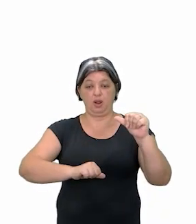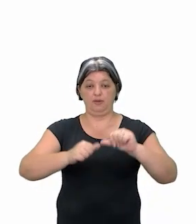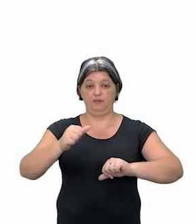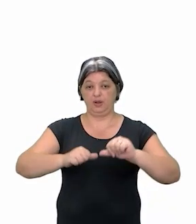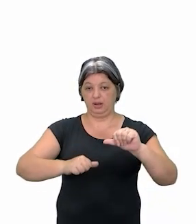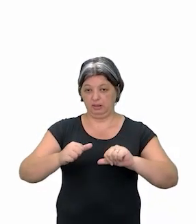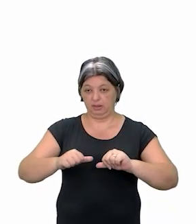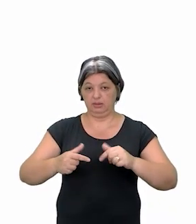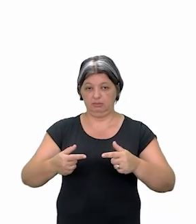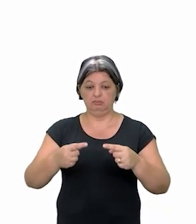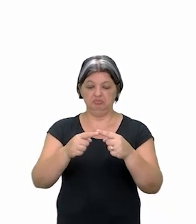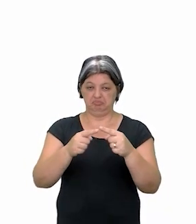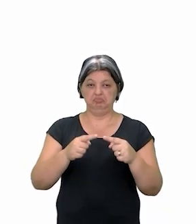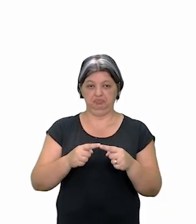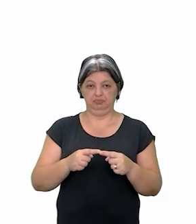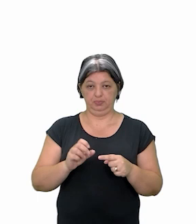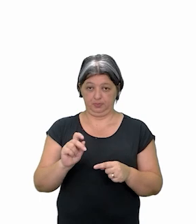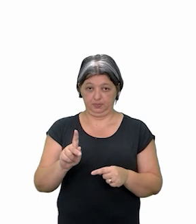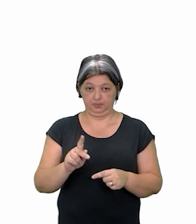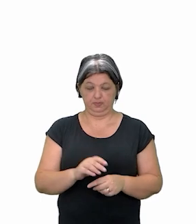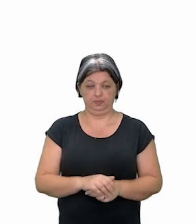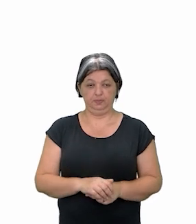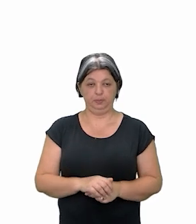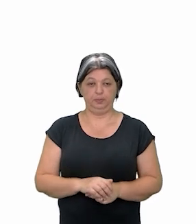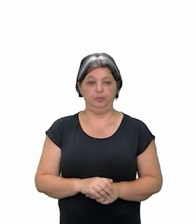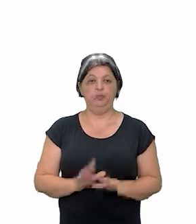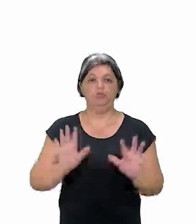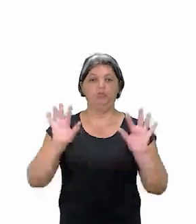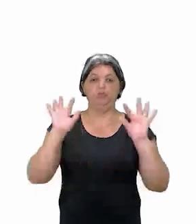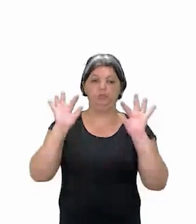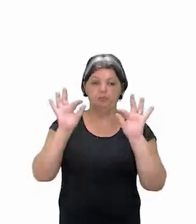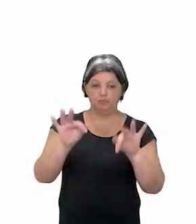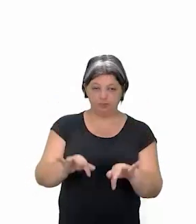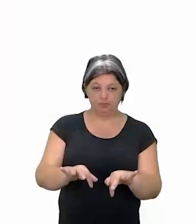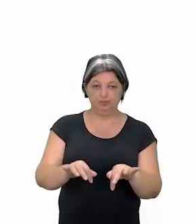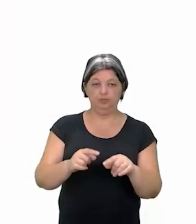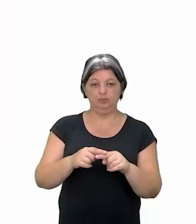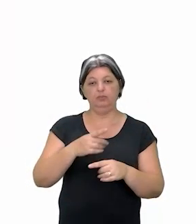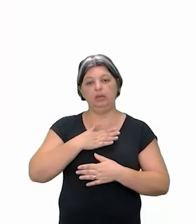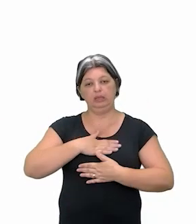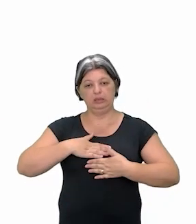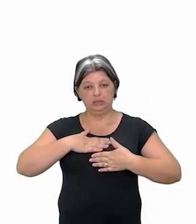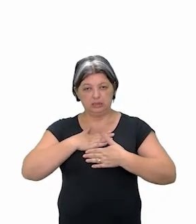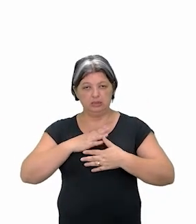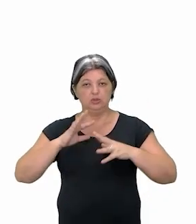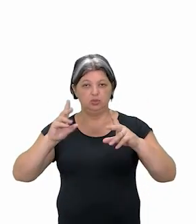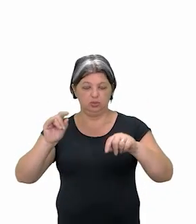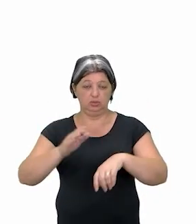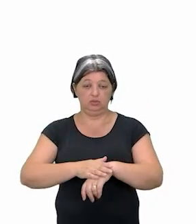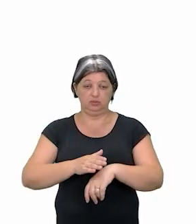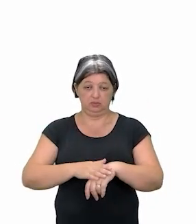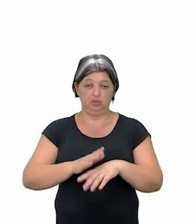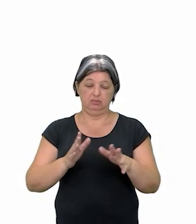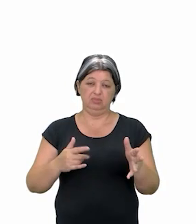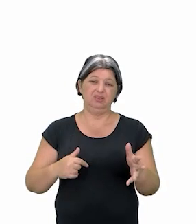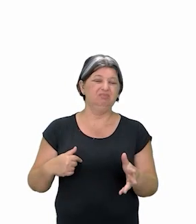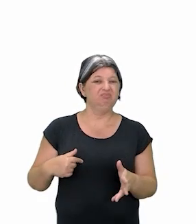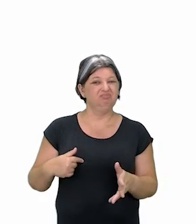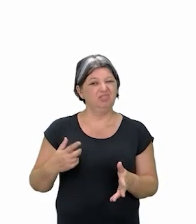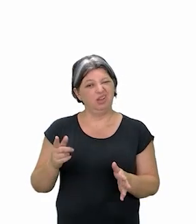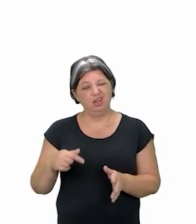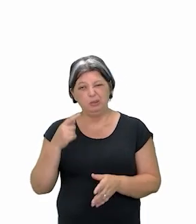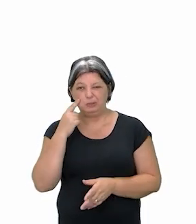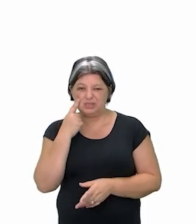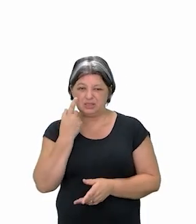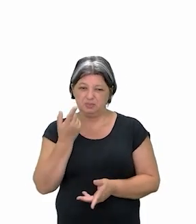esteja aí coerente, tá bem? E, por fim, estamos satisfeitos com o que fazemos? Né? Uma outra pergunta um pouco traiçoeira,